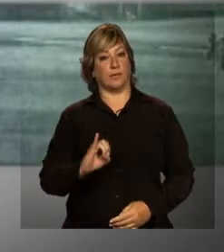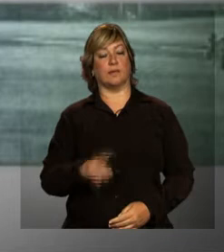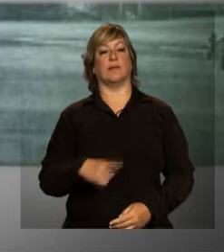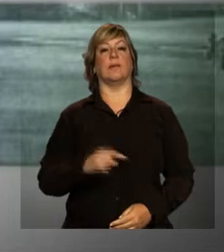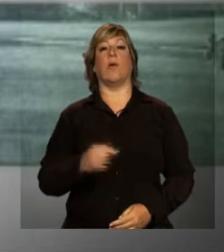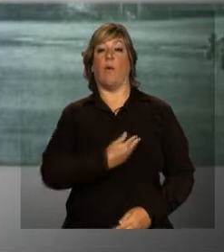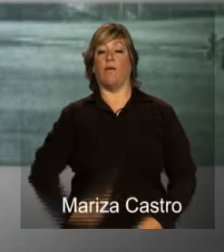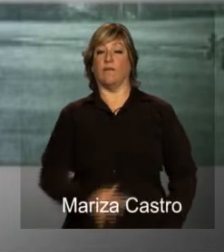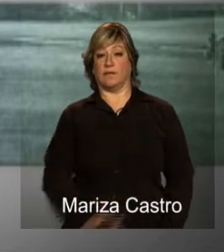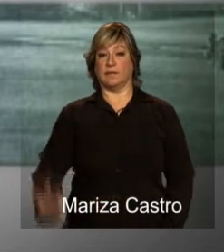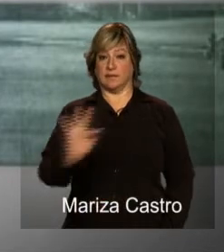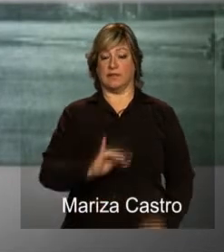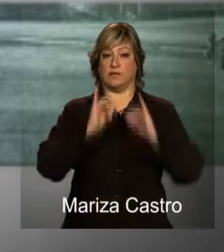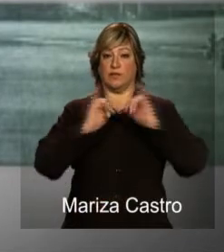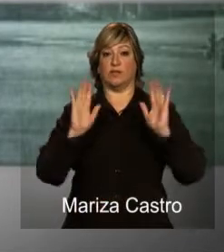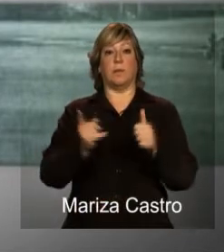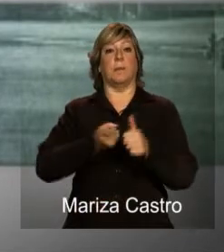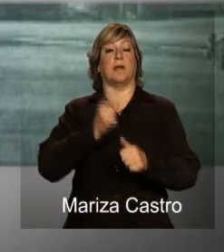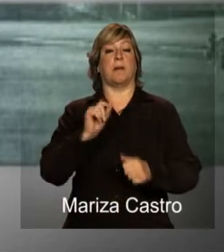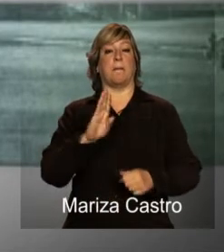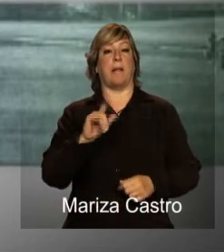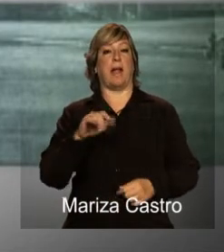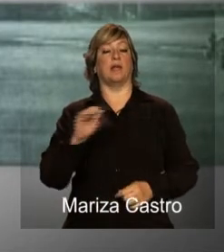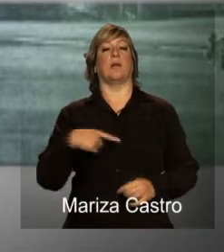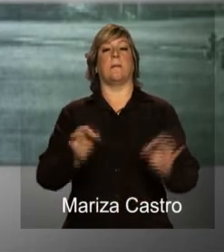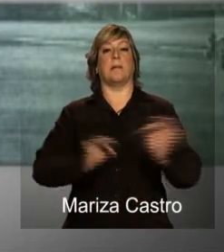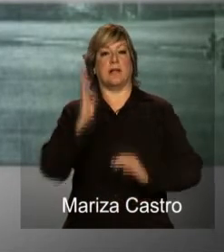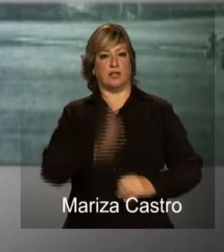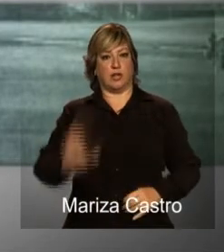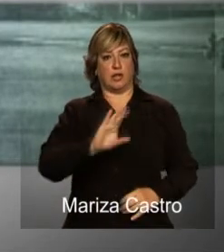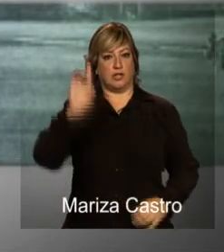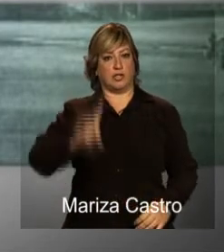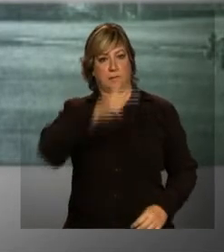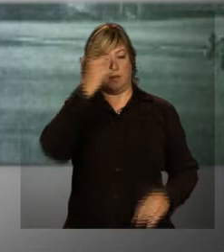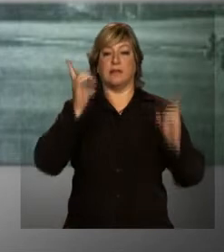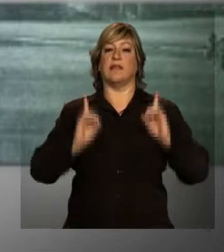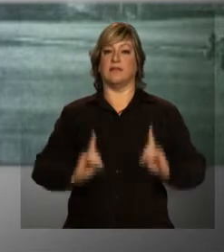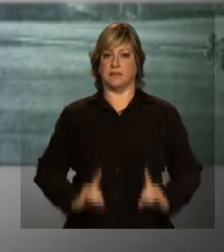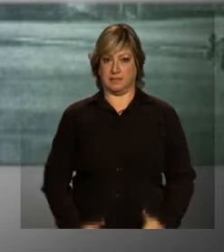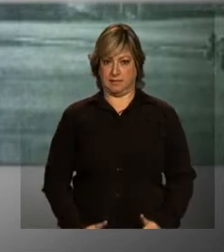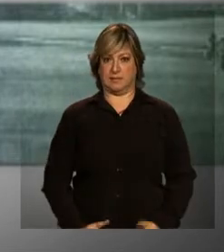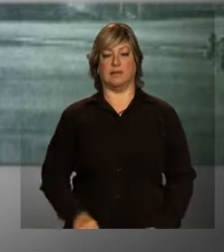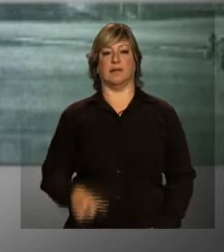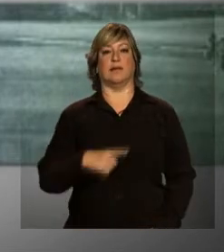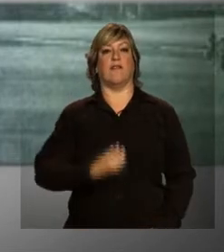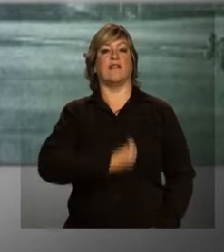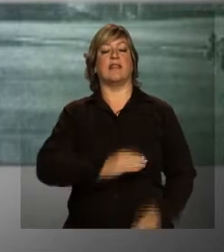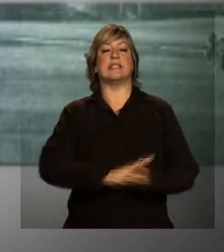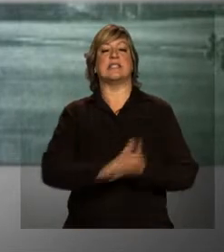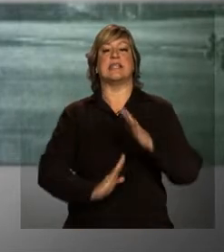Olá! O governo federal divulgou o primeiro balanço do Plano Nacional dos Direitos da Pessoa com Deficiência, o Viver